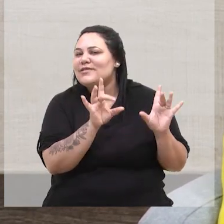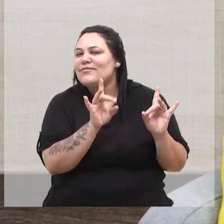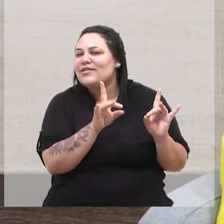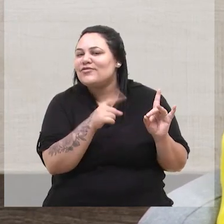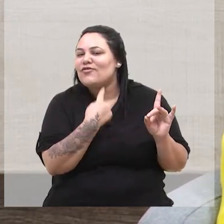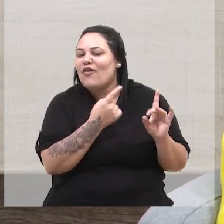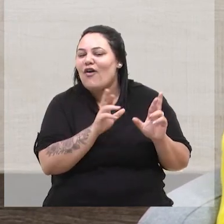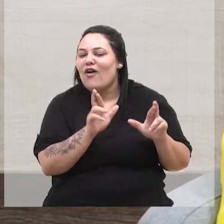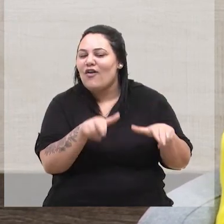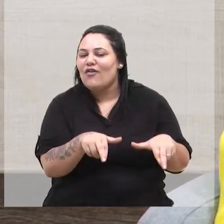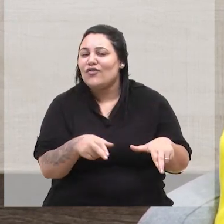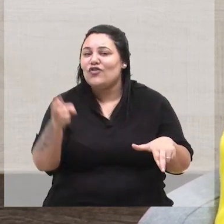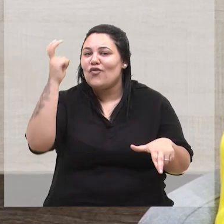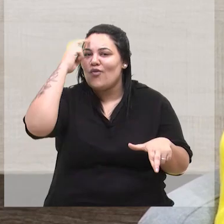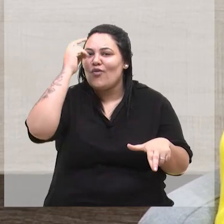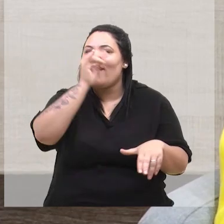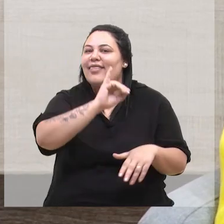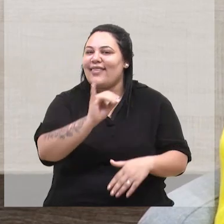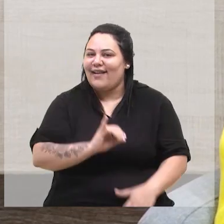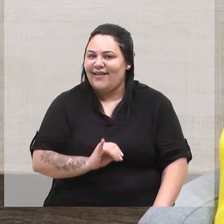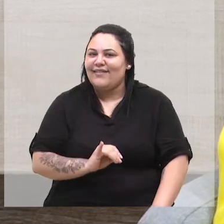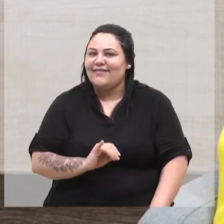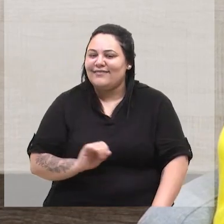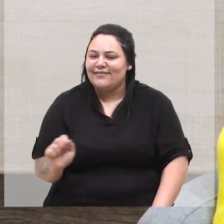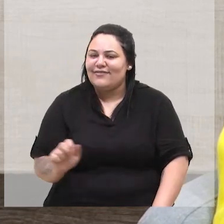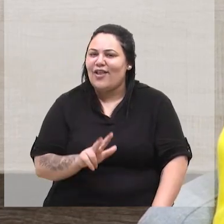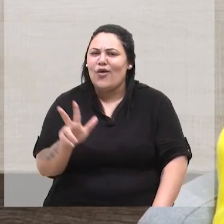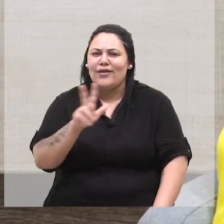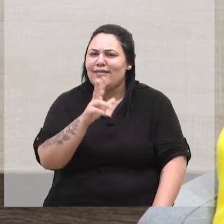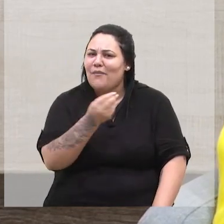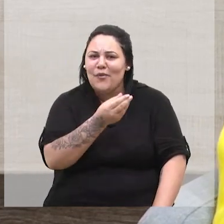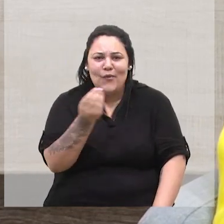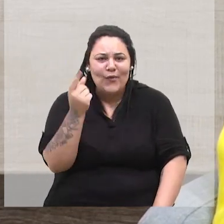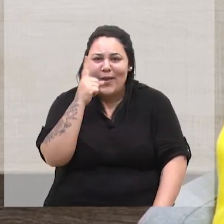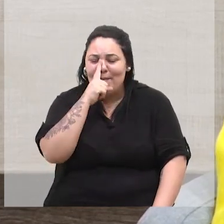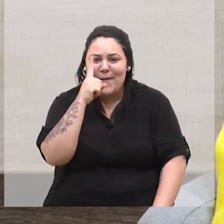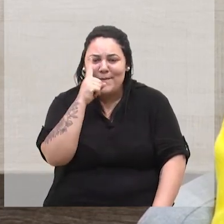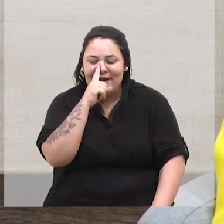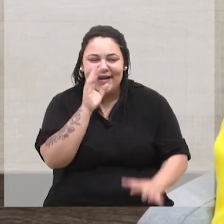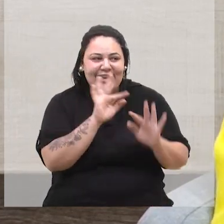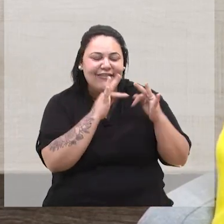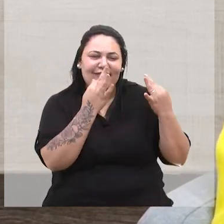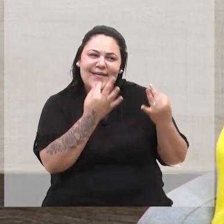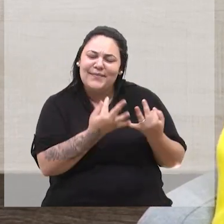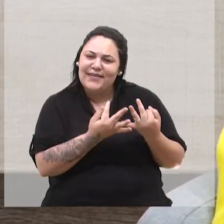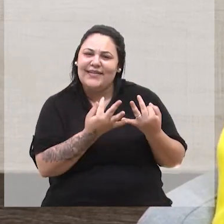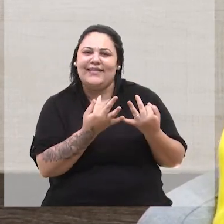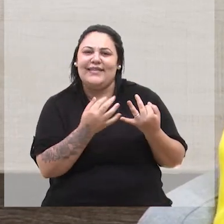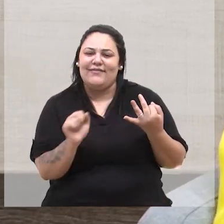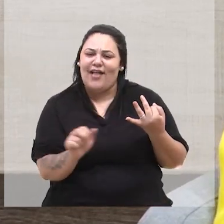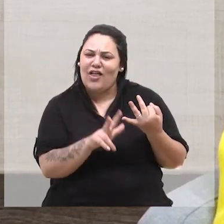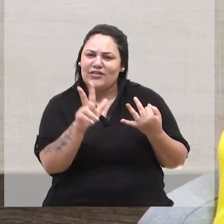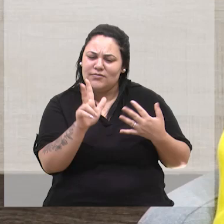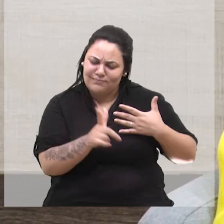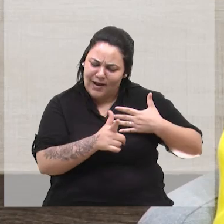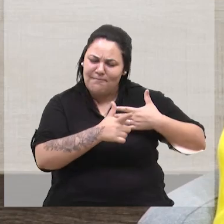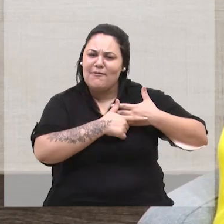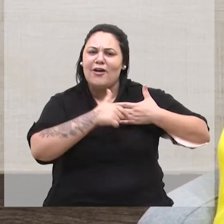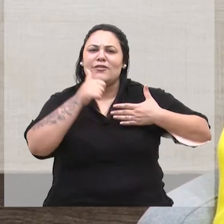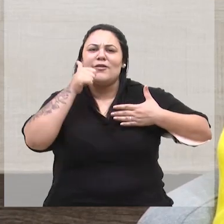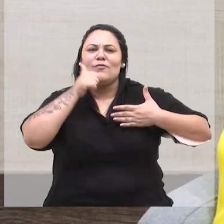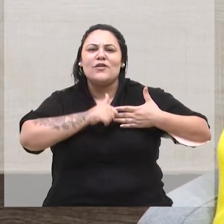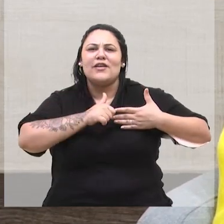nossa região, de cultura italiana, que valoriza muito a mãe, que valoriza muito a família, que valoriza muito o papel da